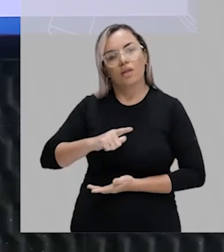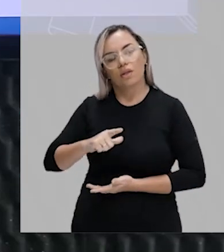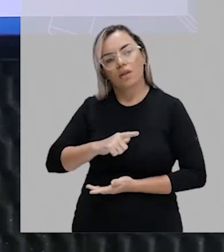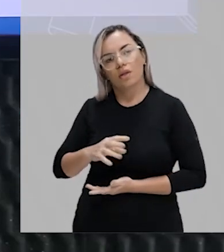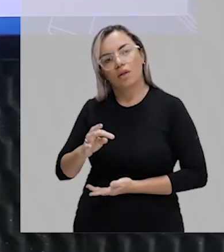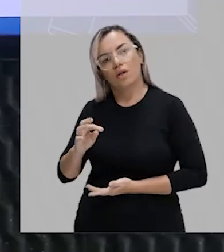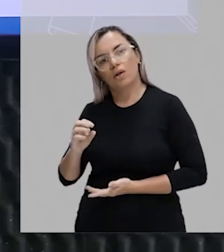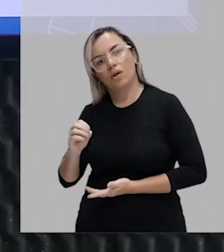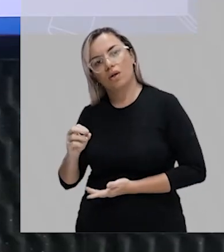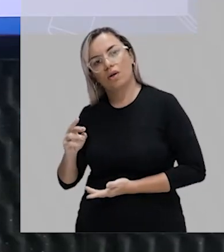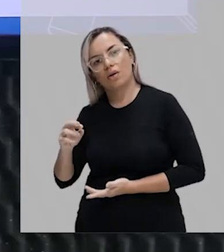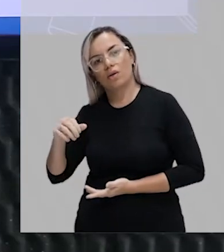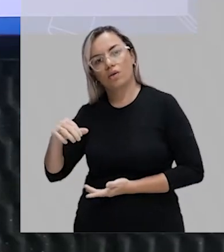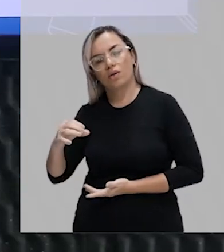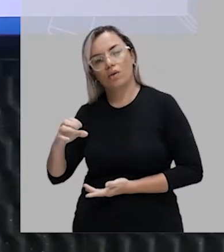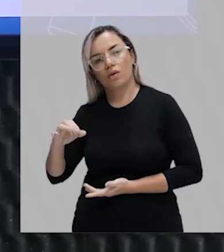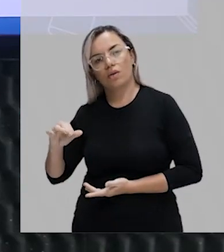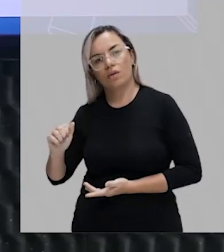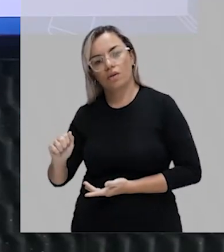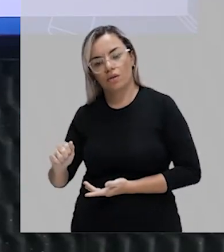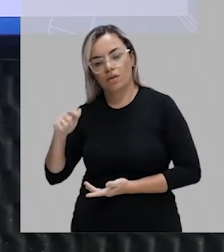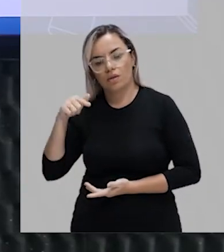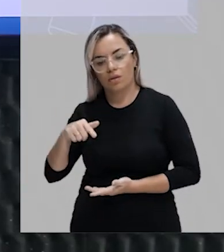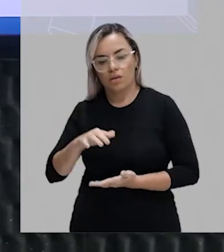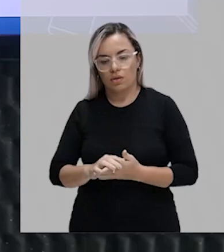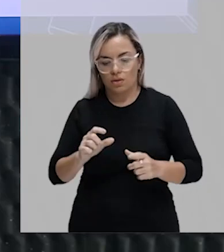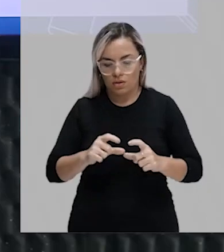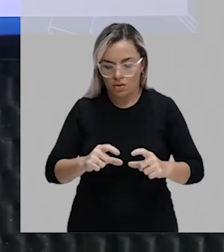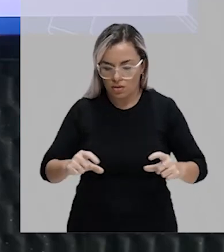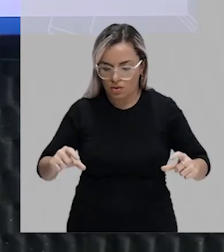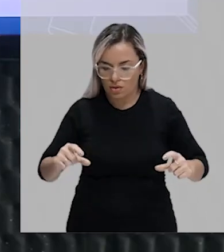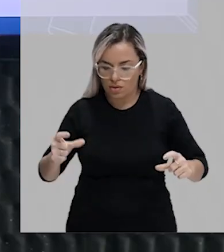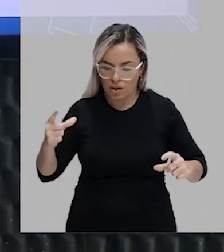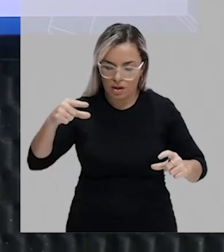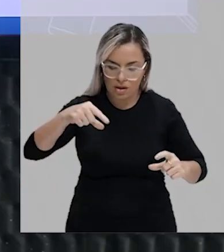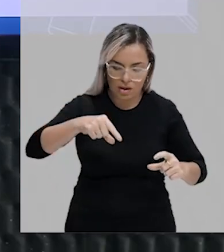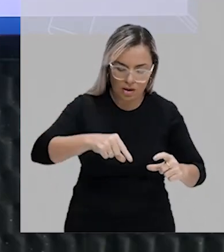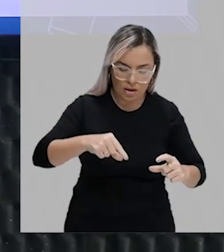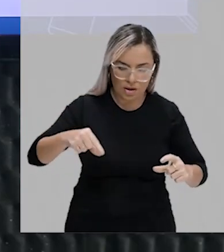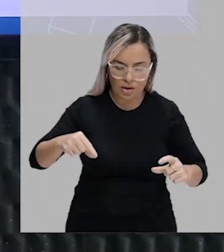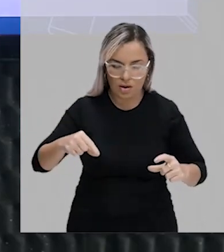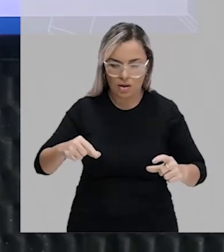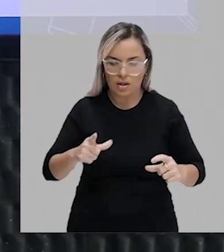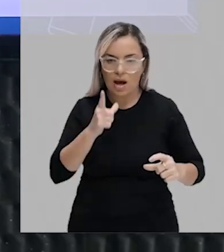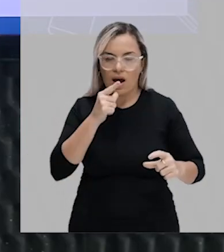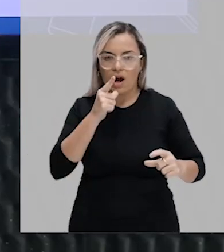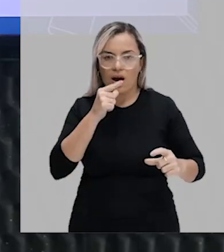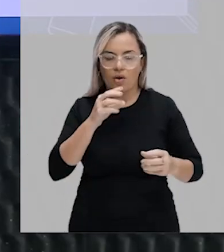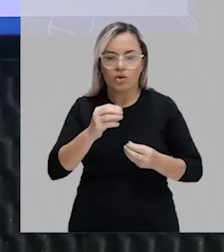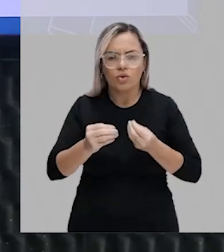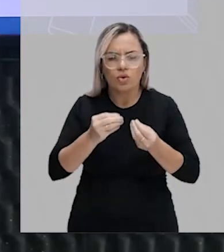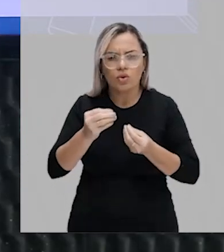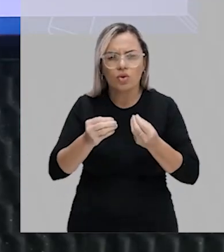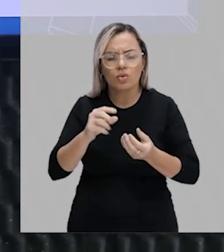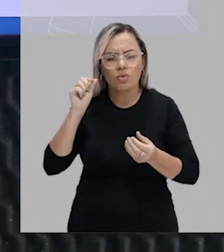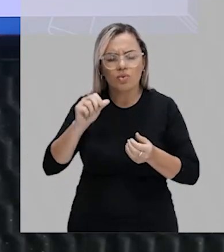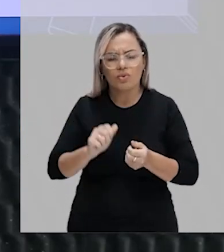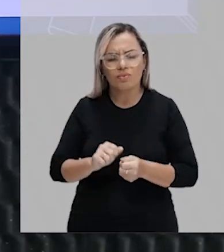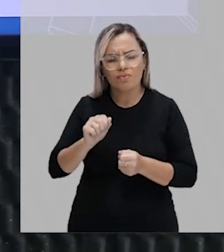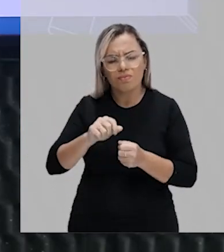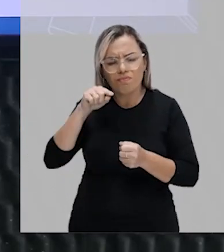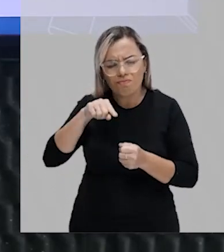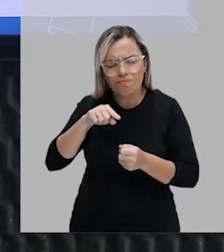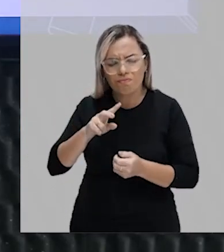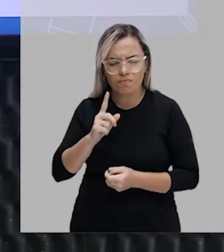o cientista ir lá e coletar uma amostra da água que estava sendo formada aqui. Então, dessa amostra que